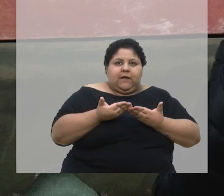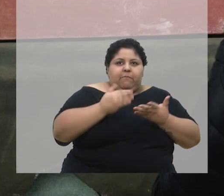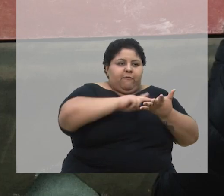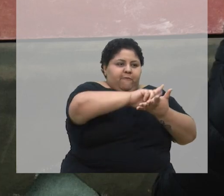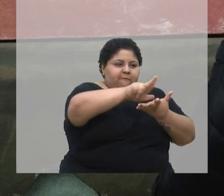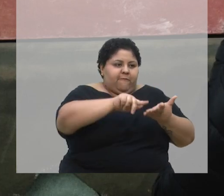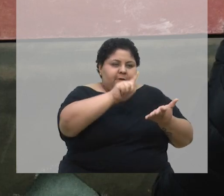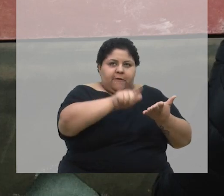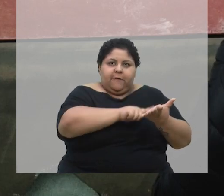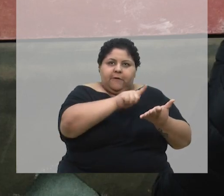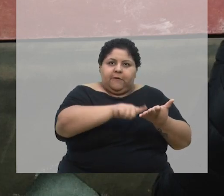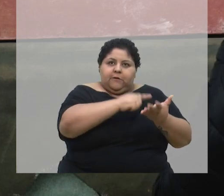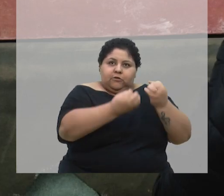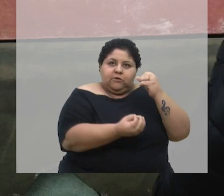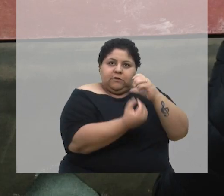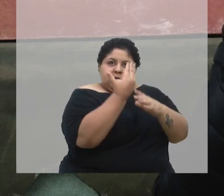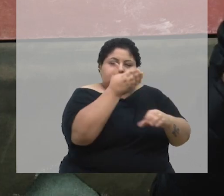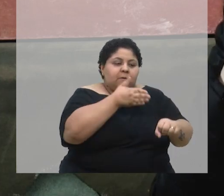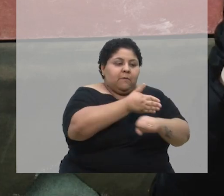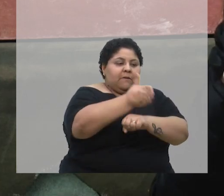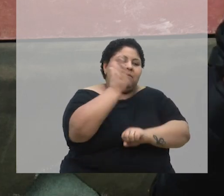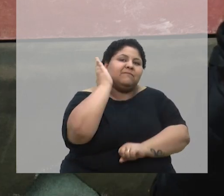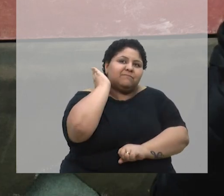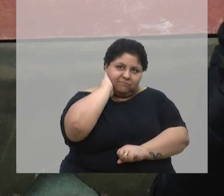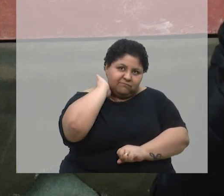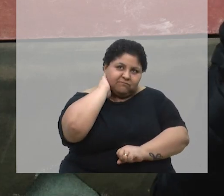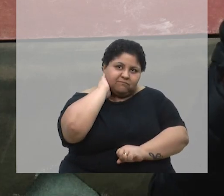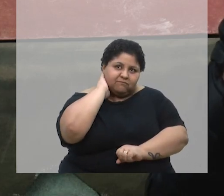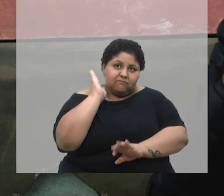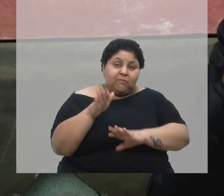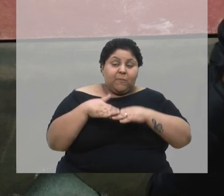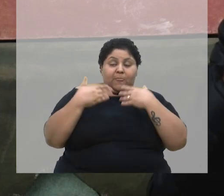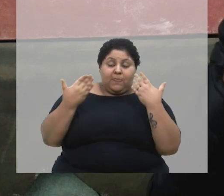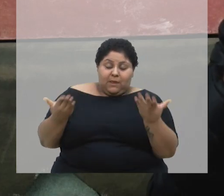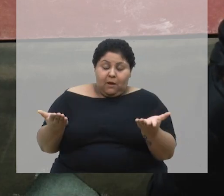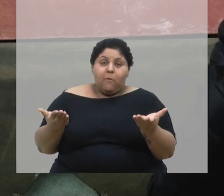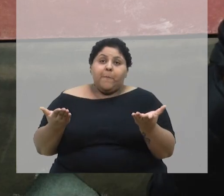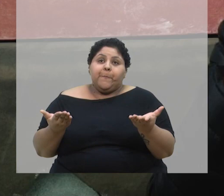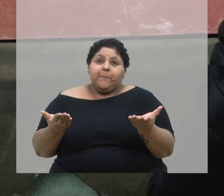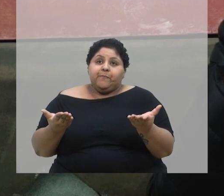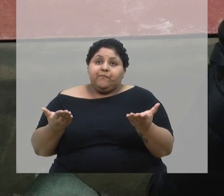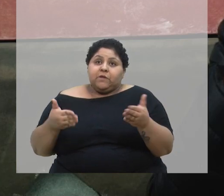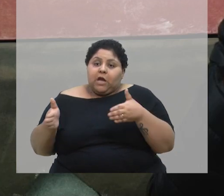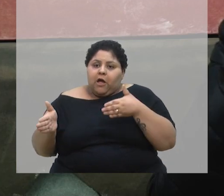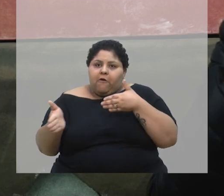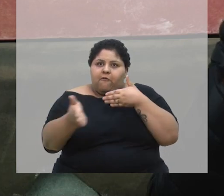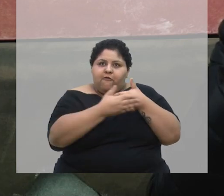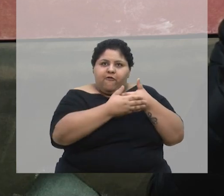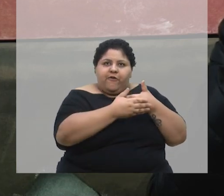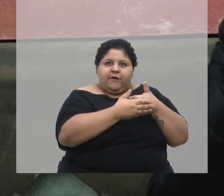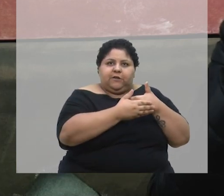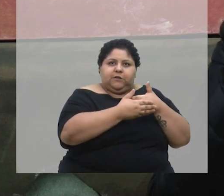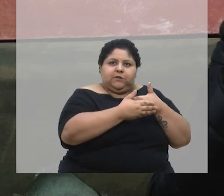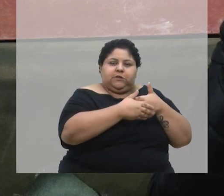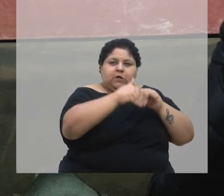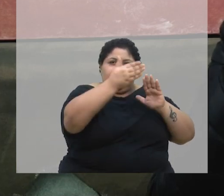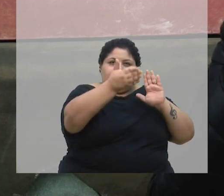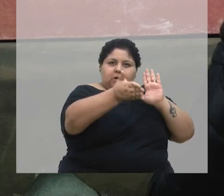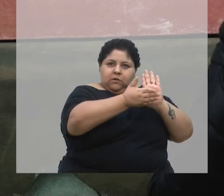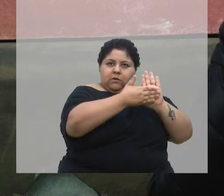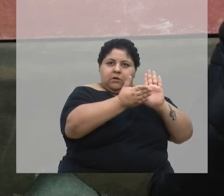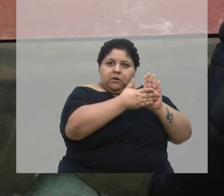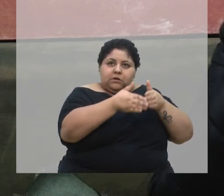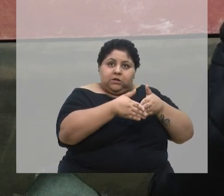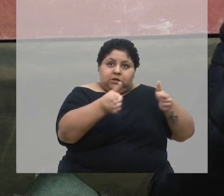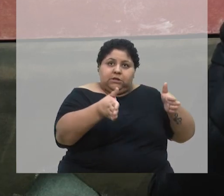um kit com os livros do escritor que elas vão participar do bate-papo. Então, logo a gente que fecha a nominata, a gente já